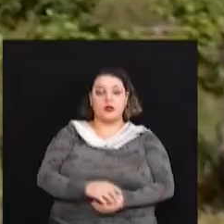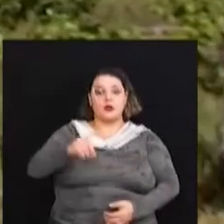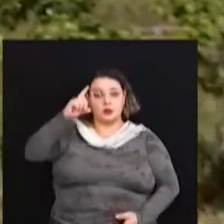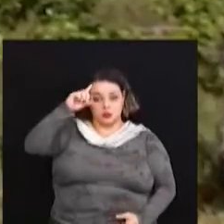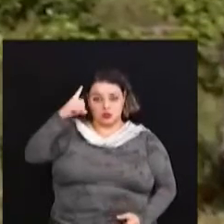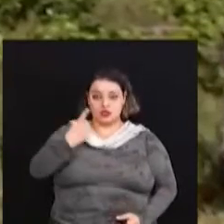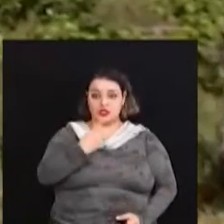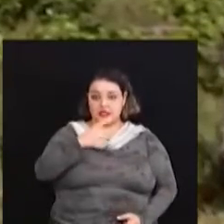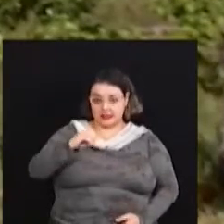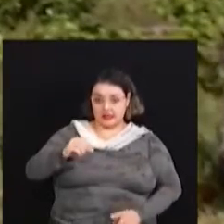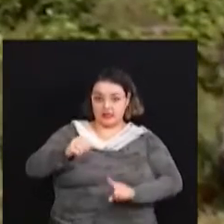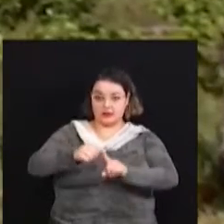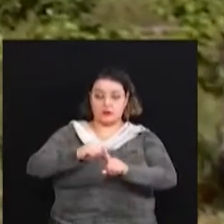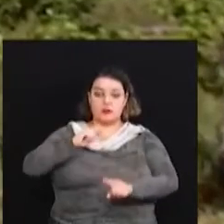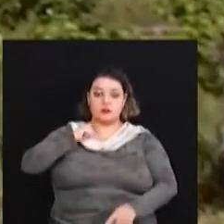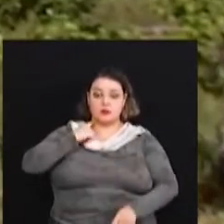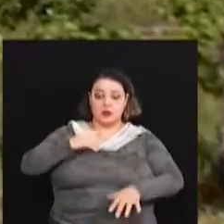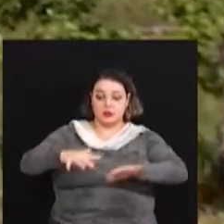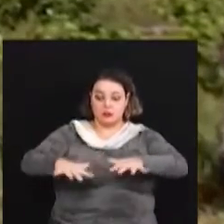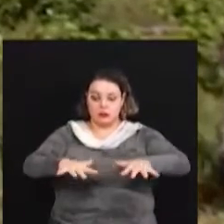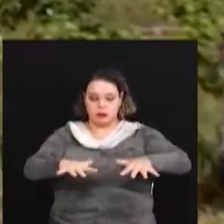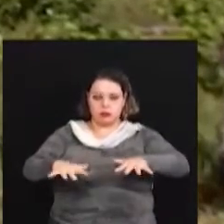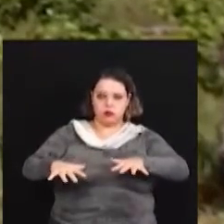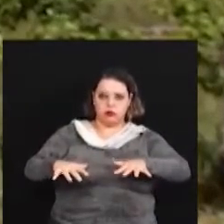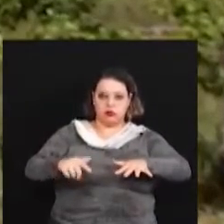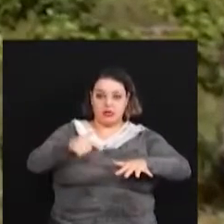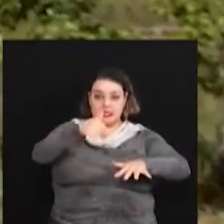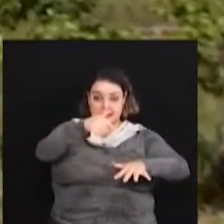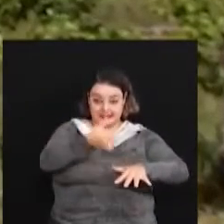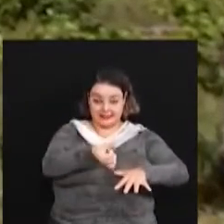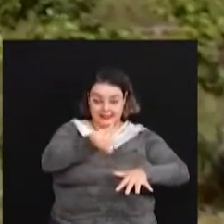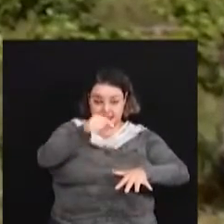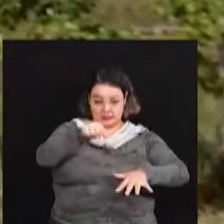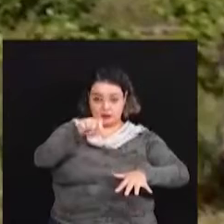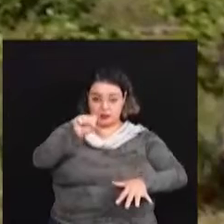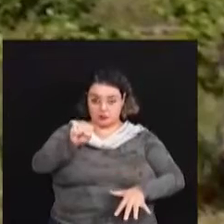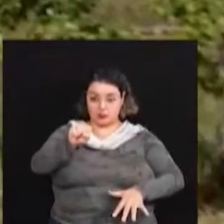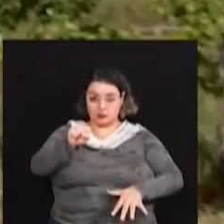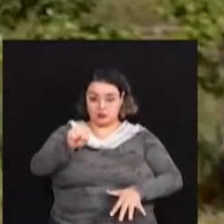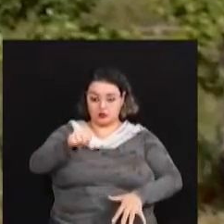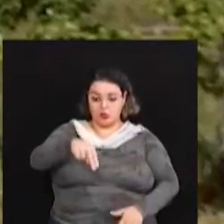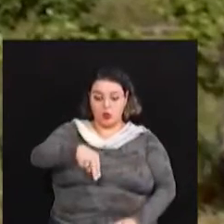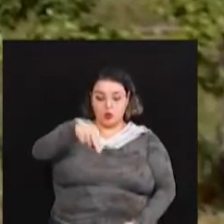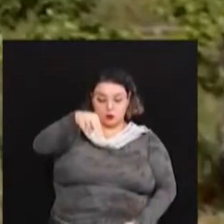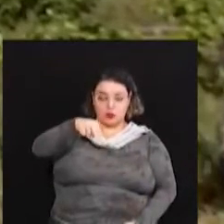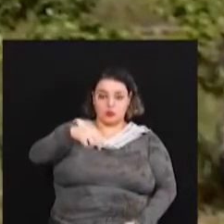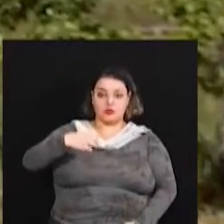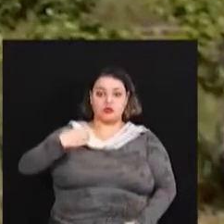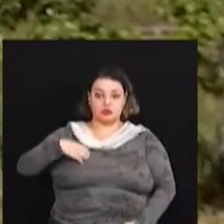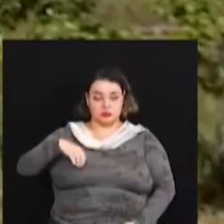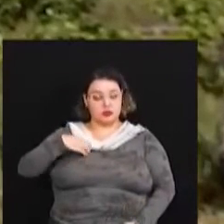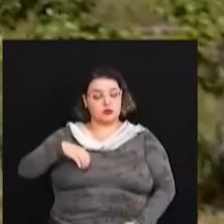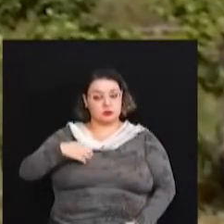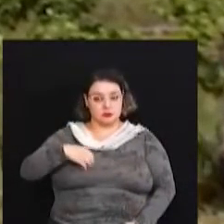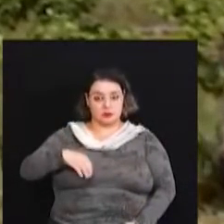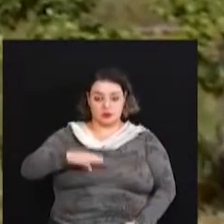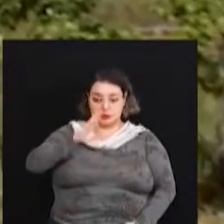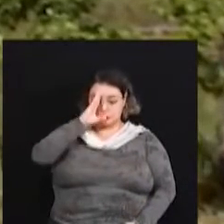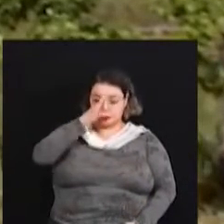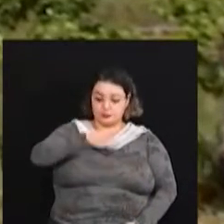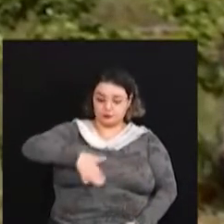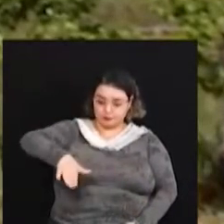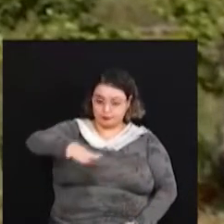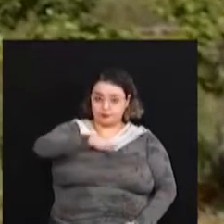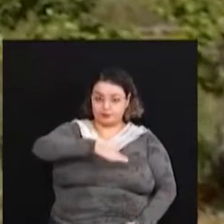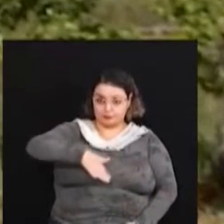No dia 10 de maio, um terremoto de magnitude 6,8 atingiu o norte da Argentina, mais precisamente em uma